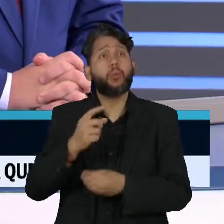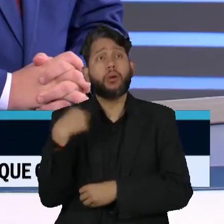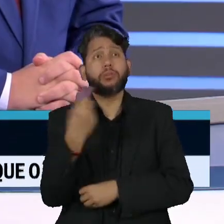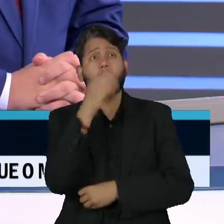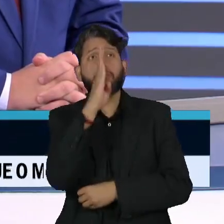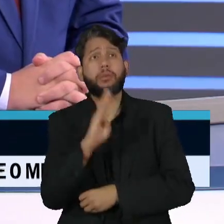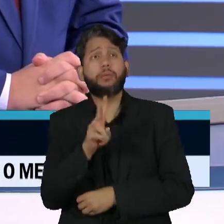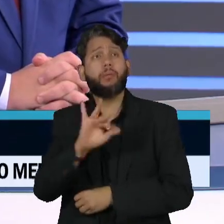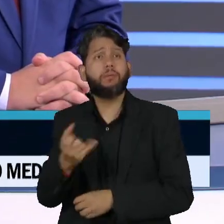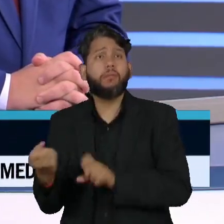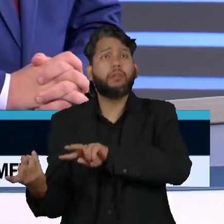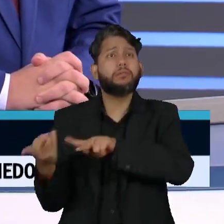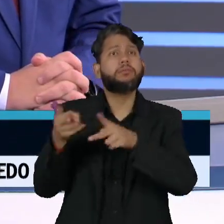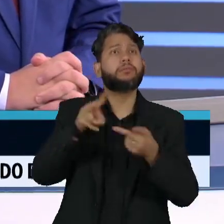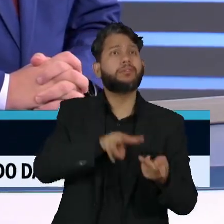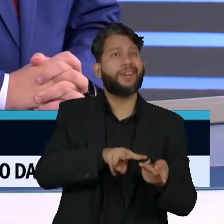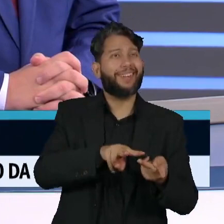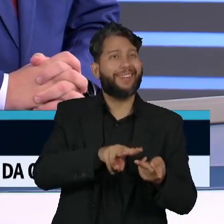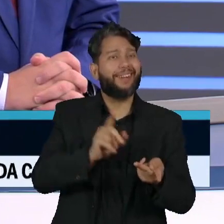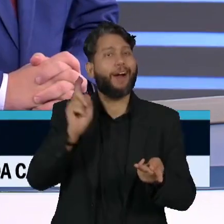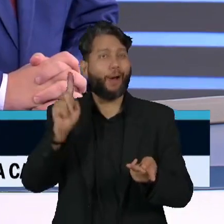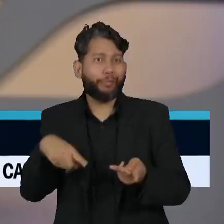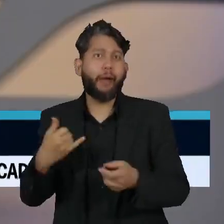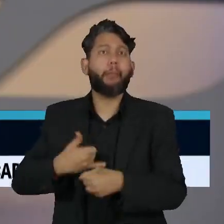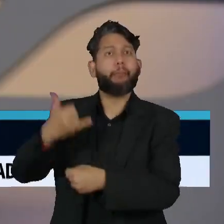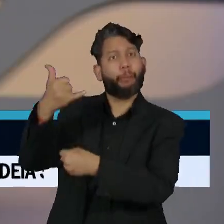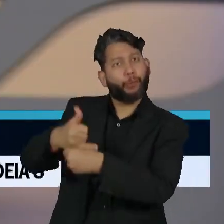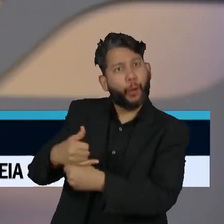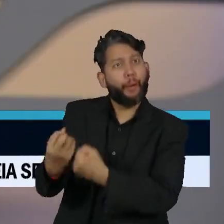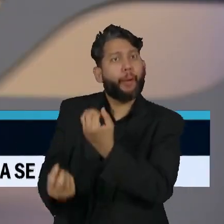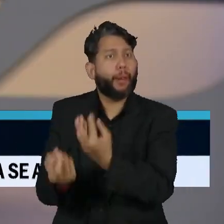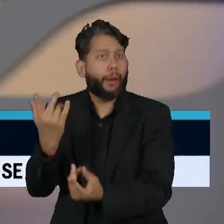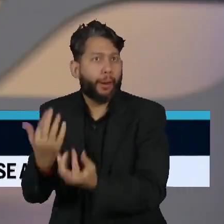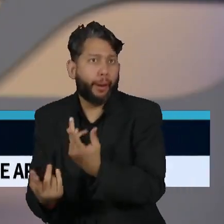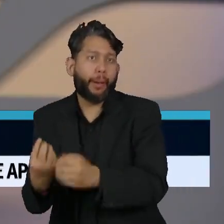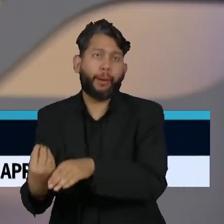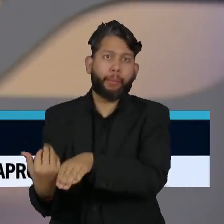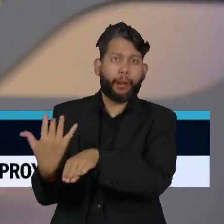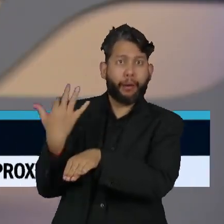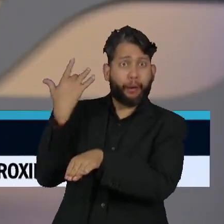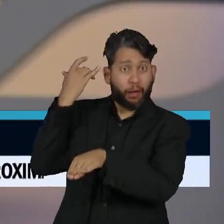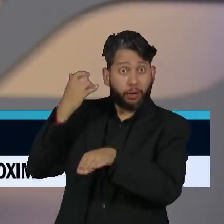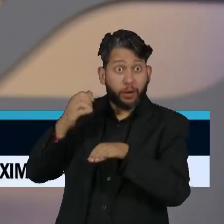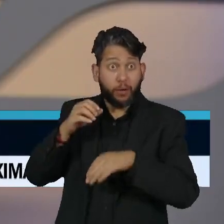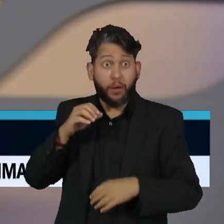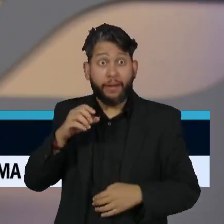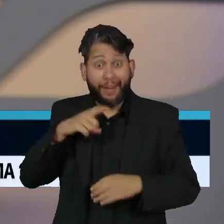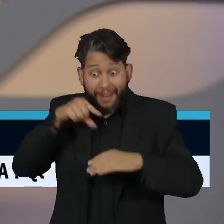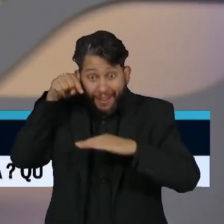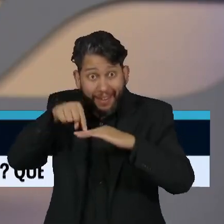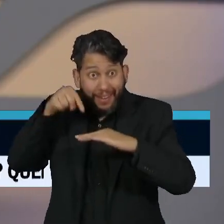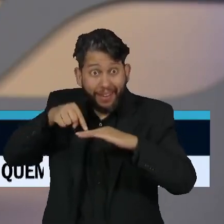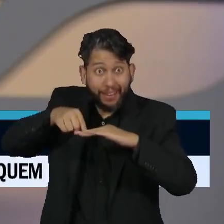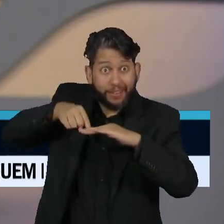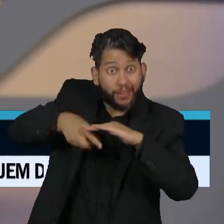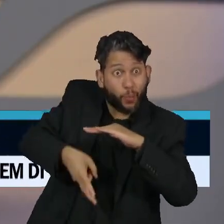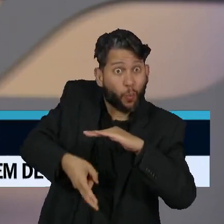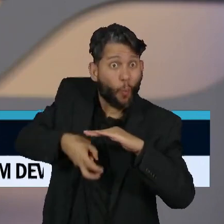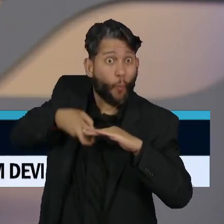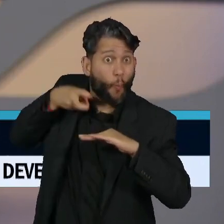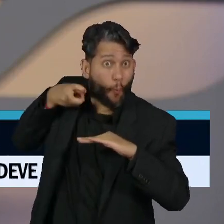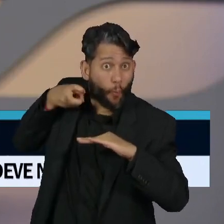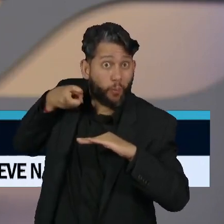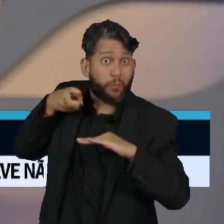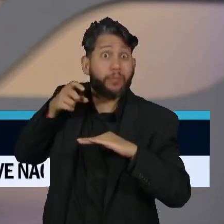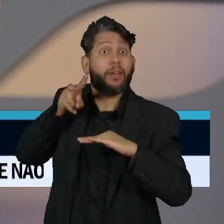dizer, o combustível fóssil, ainda que com todas as dificuldades, ele, na verdade, tende a